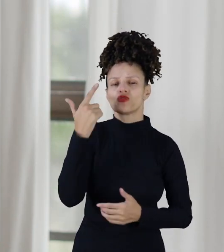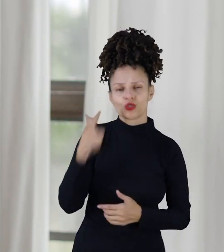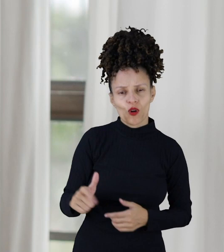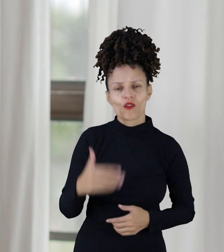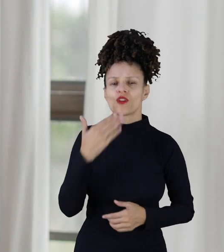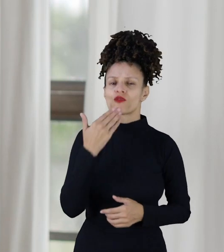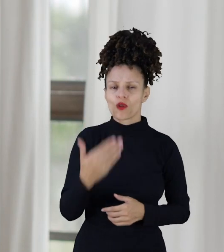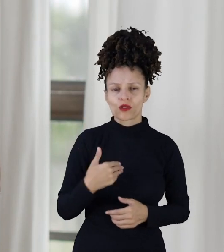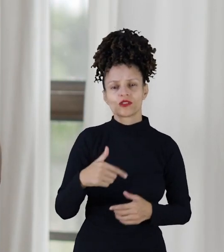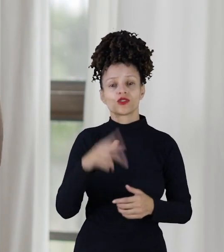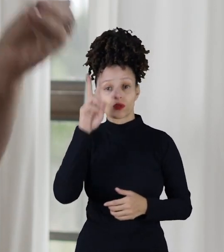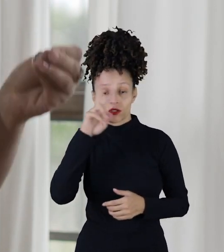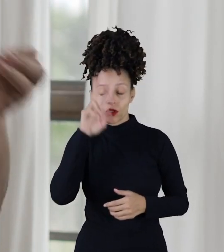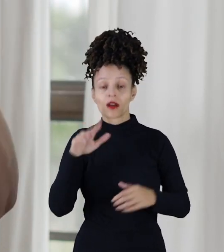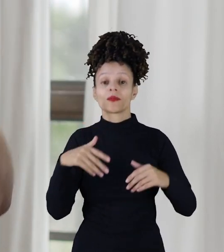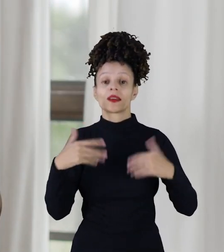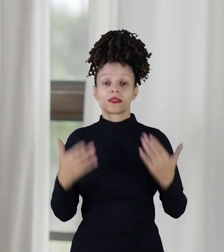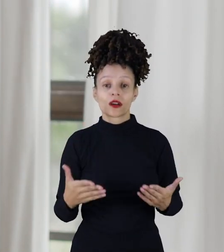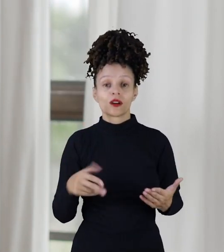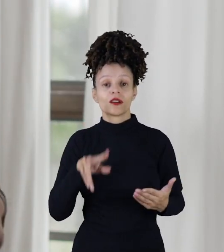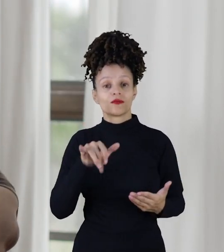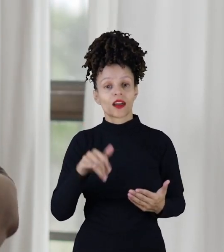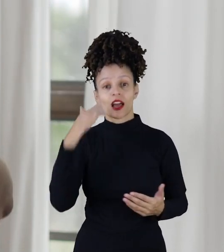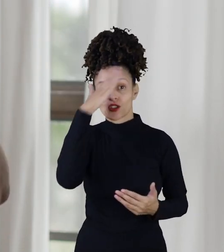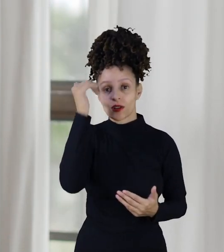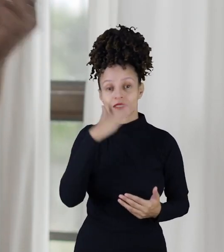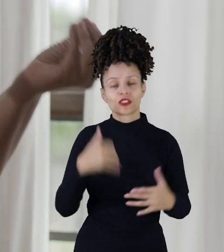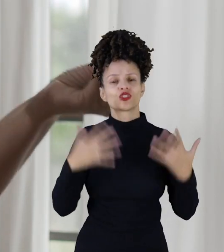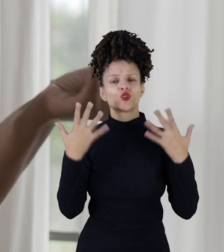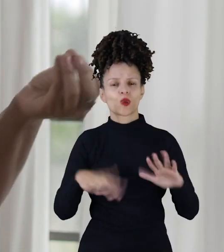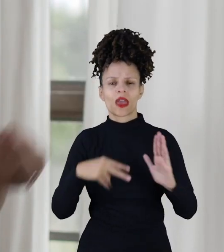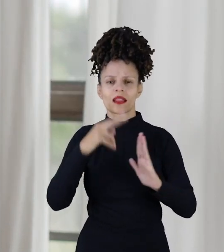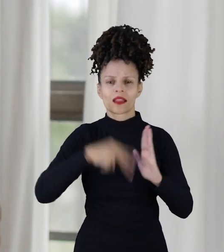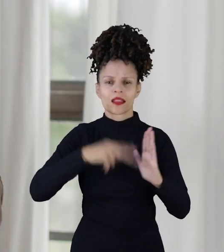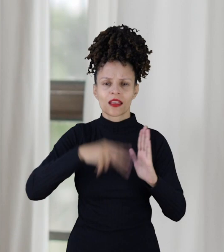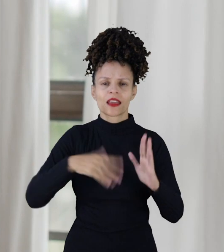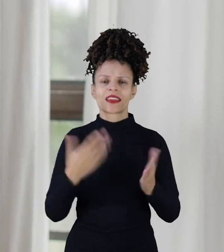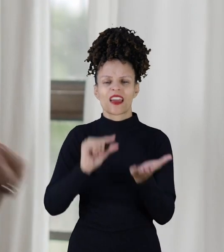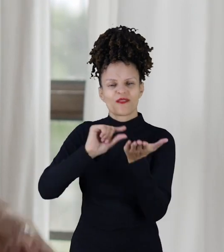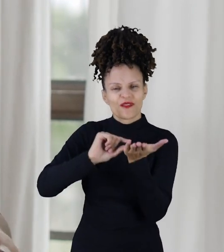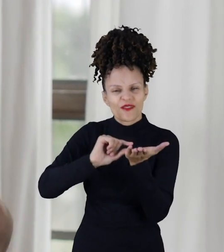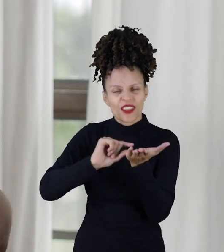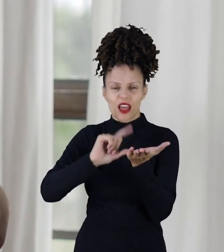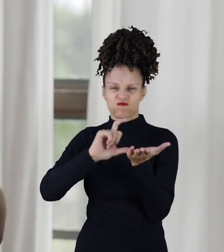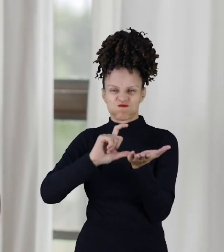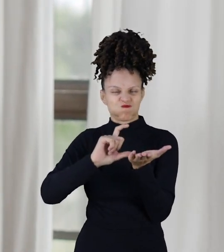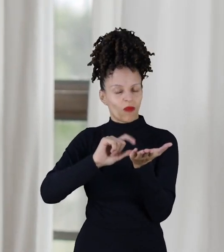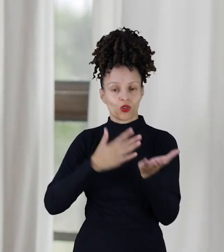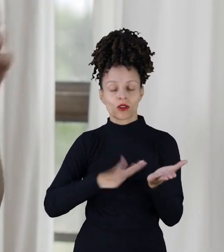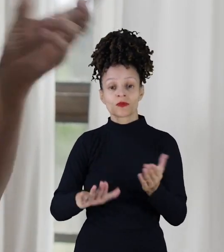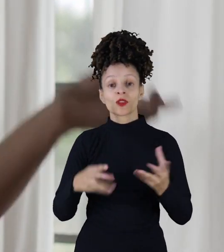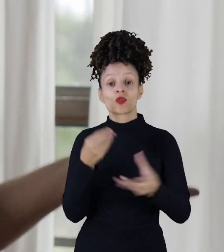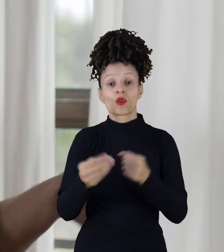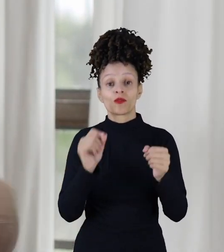sempre pedem, né, conta de novo, conta uma vez, me conta uma história. E aí vai entrando na adolescência e não quer mais saber de ler, quer livro